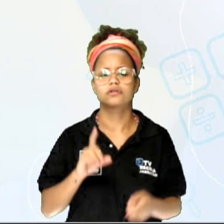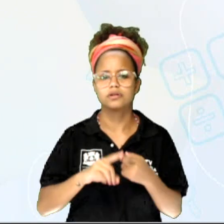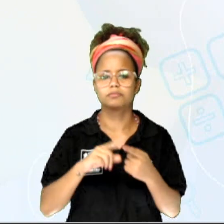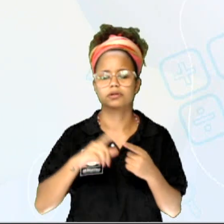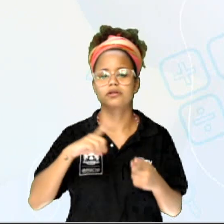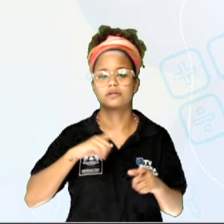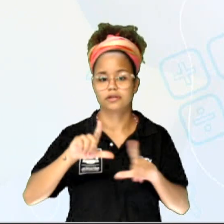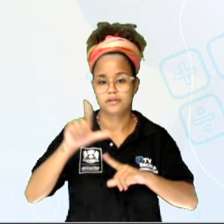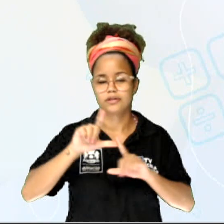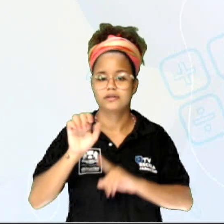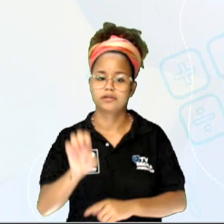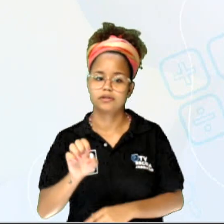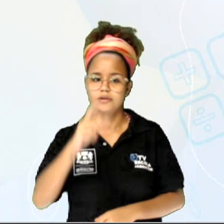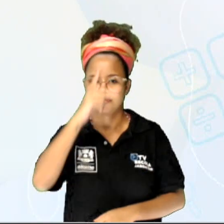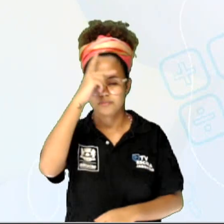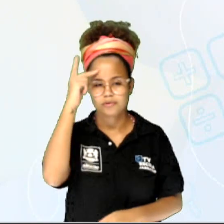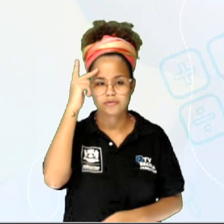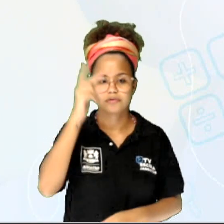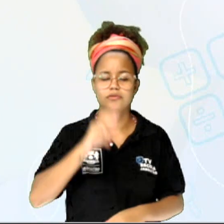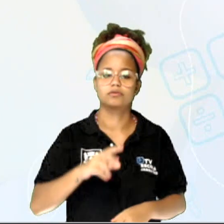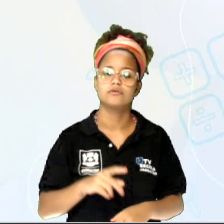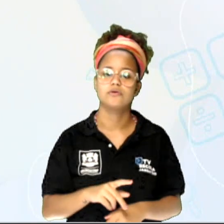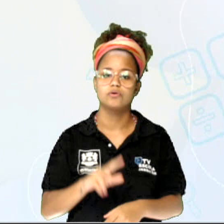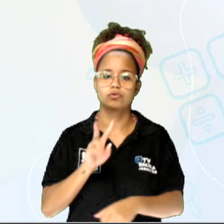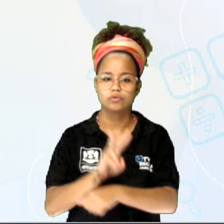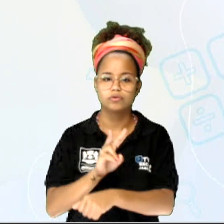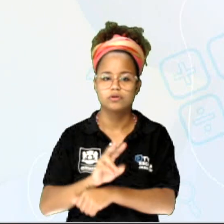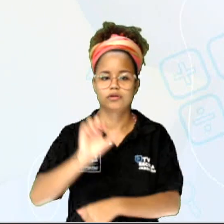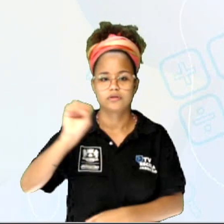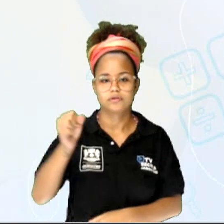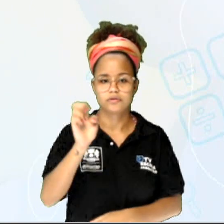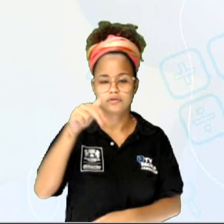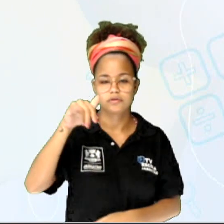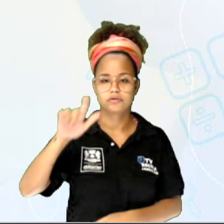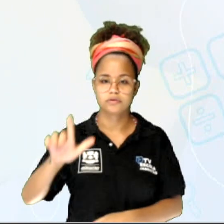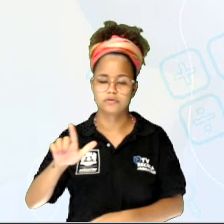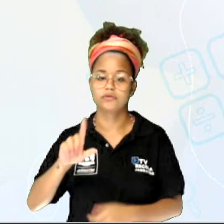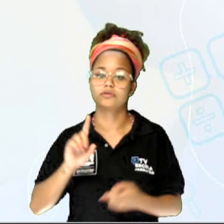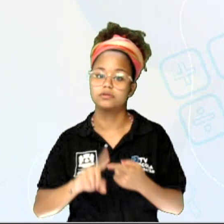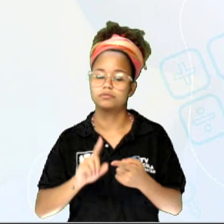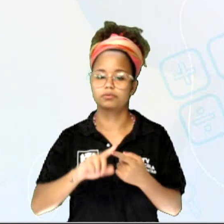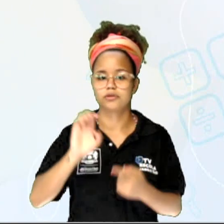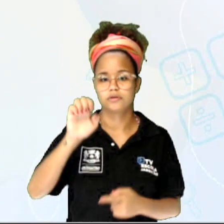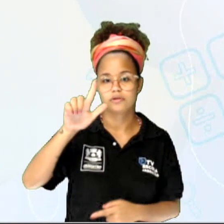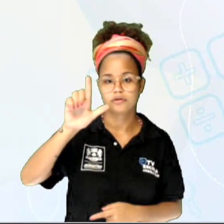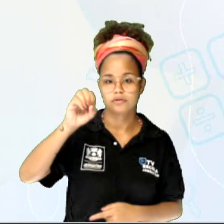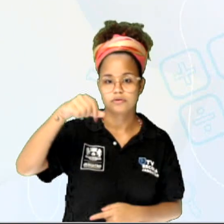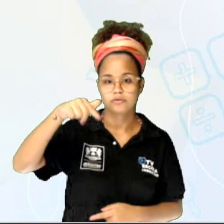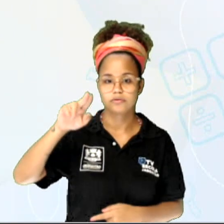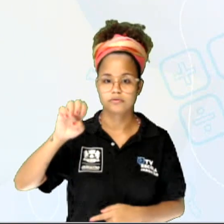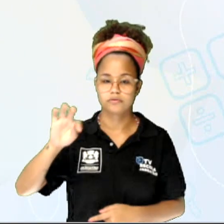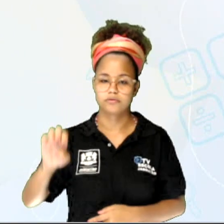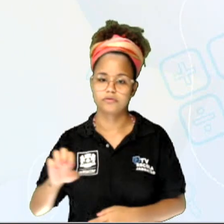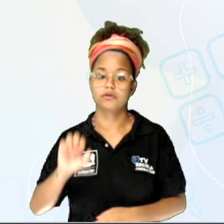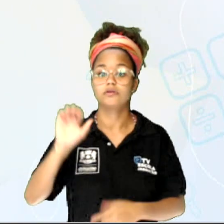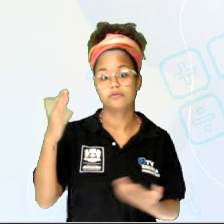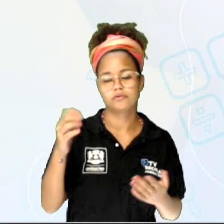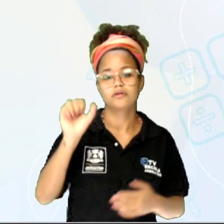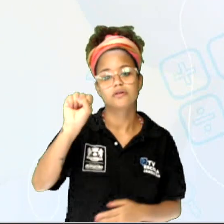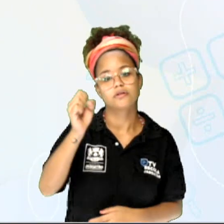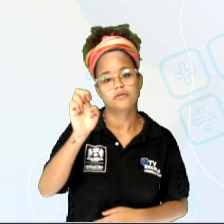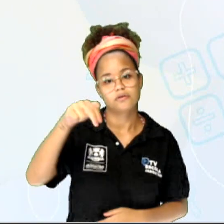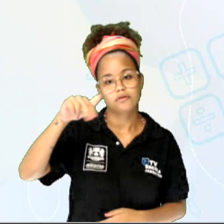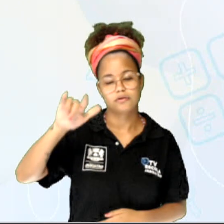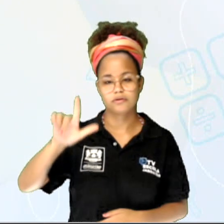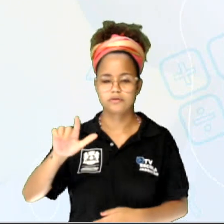E. Um cidadão cuidadoso, senil e eloquente. Bem, senil é quando você, né, geralmente é um adjetivo que se trata de uma